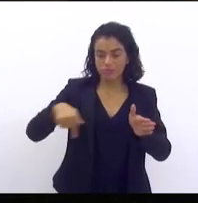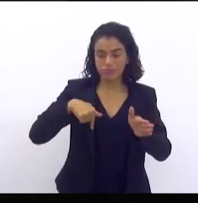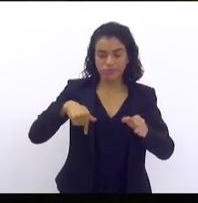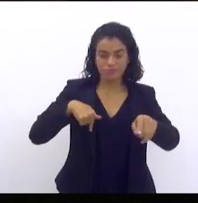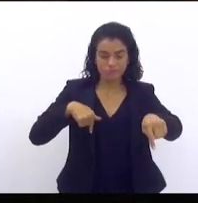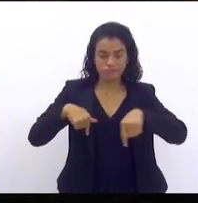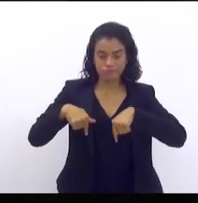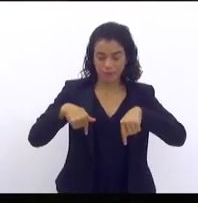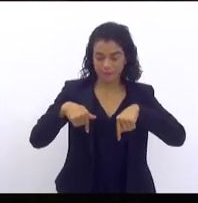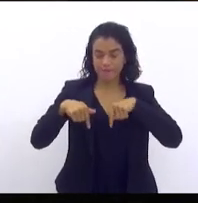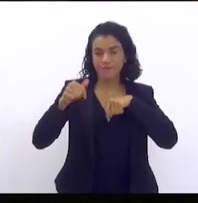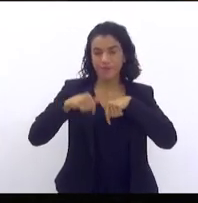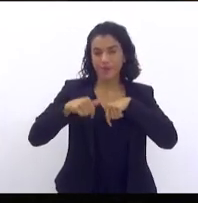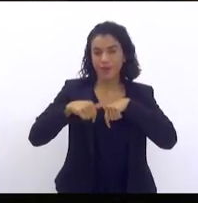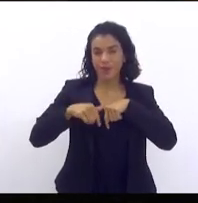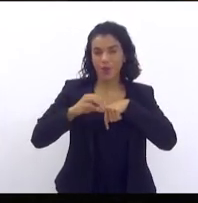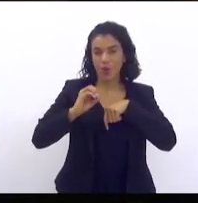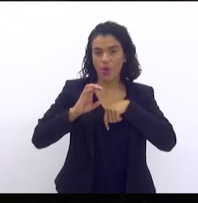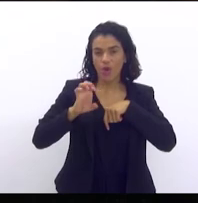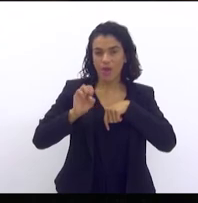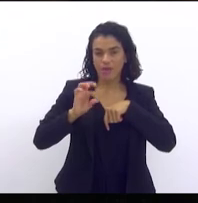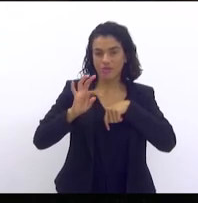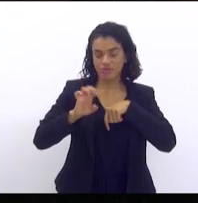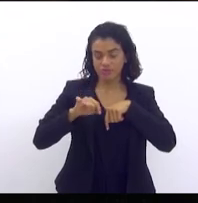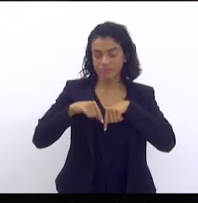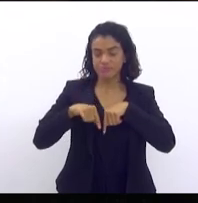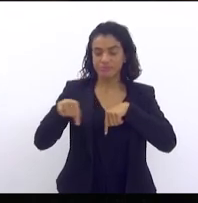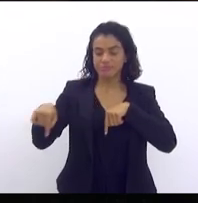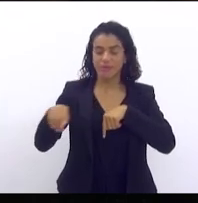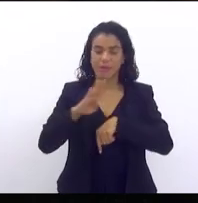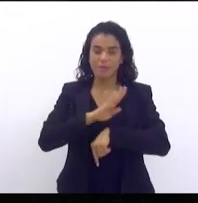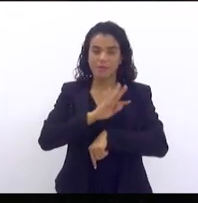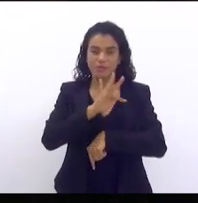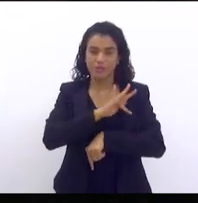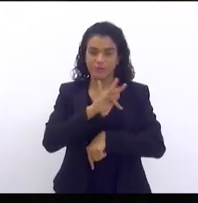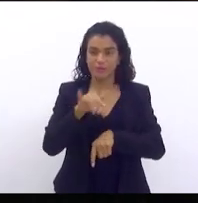da Zona Oeste, mas como também da Baixada e também de